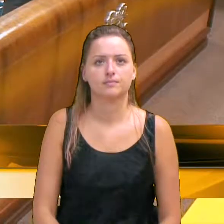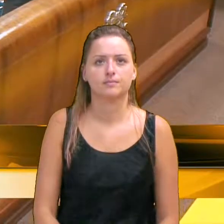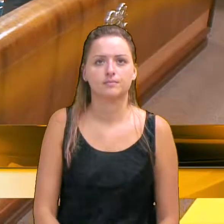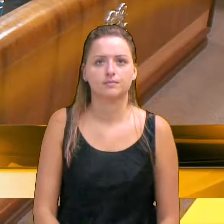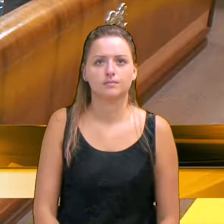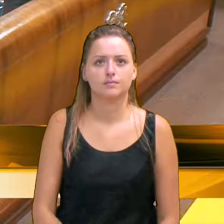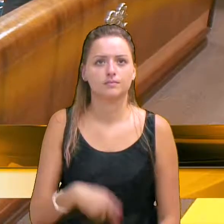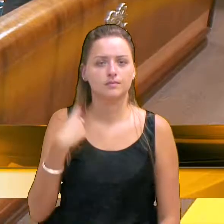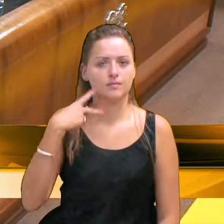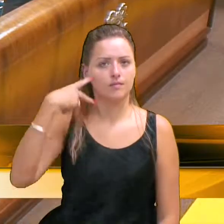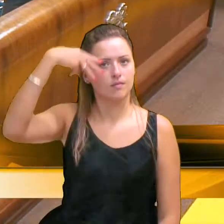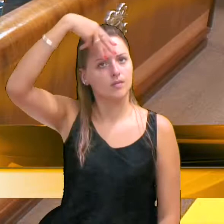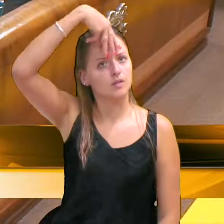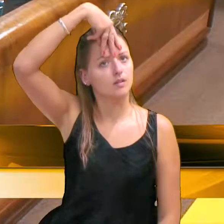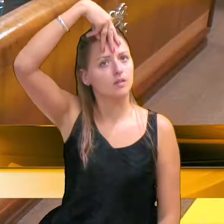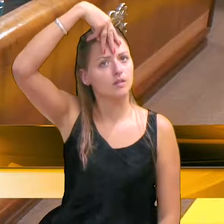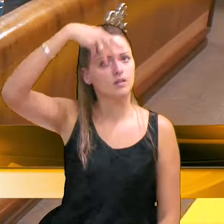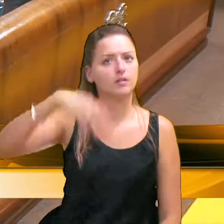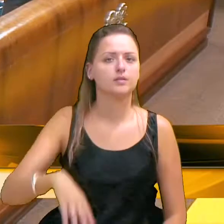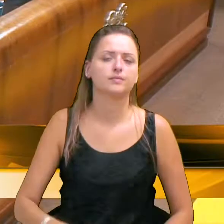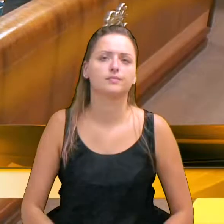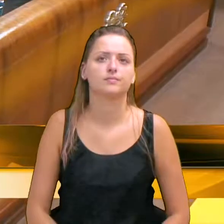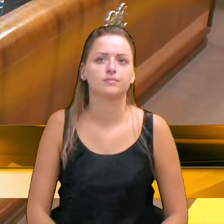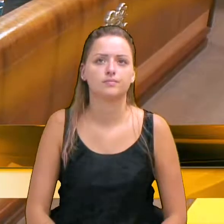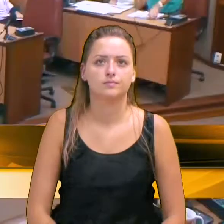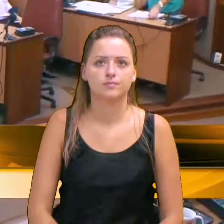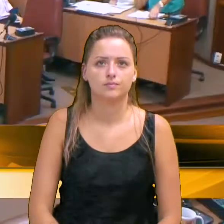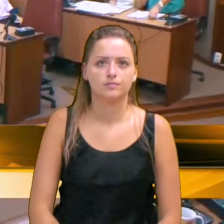abre mão. Vereador Kiko Girardi.